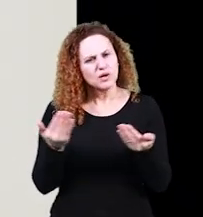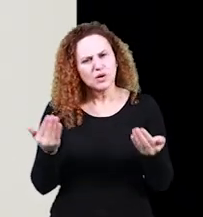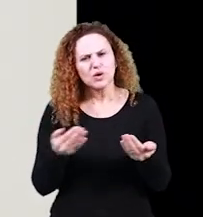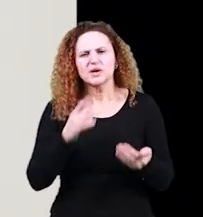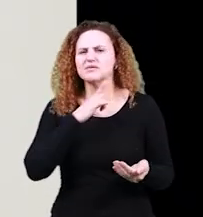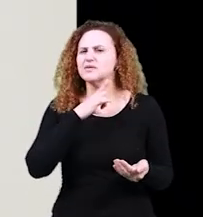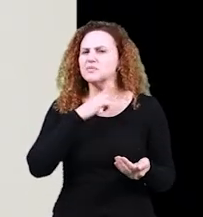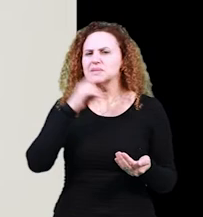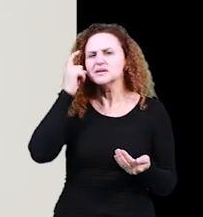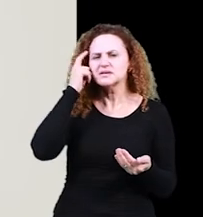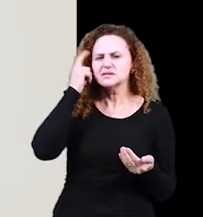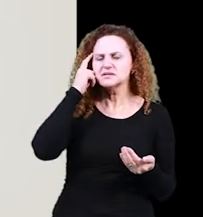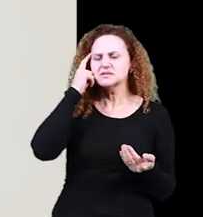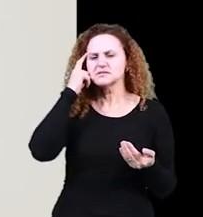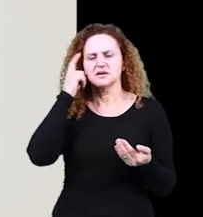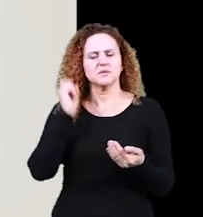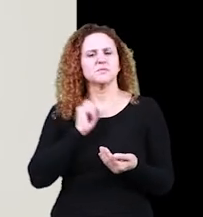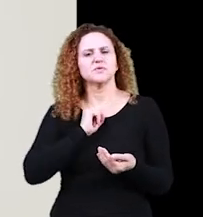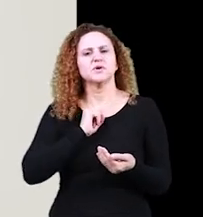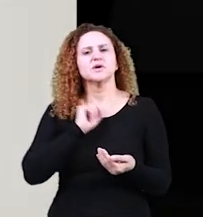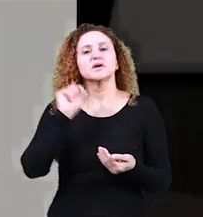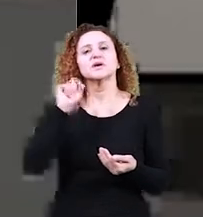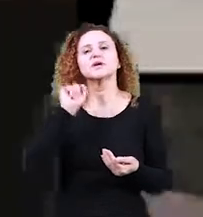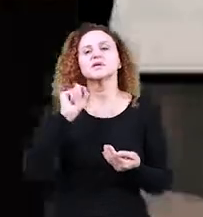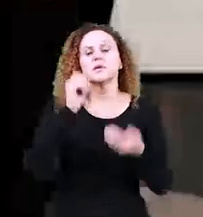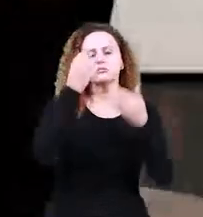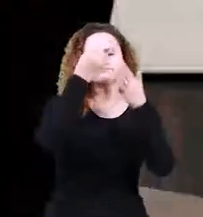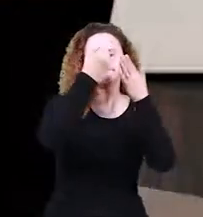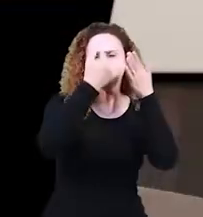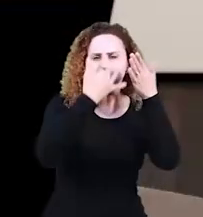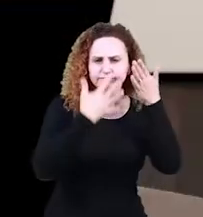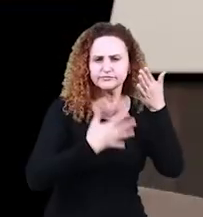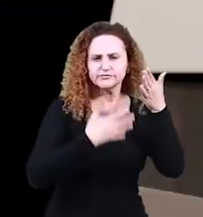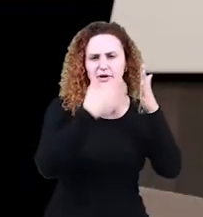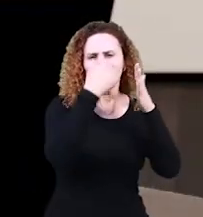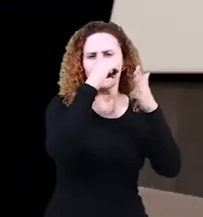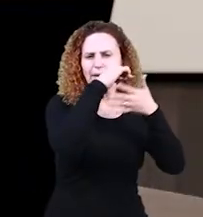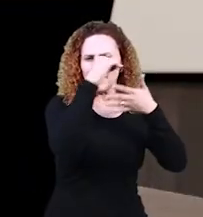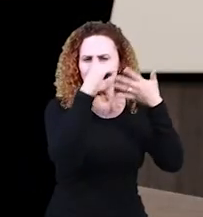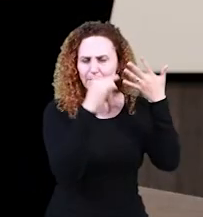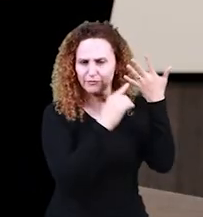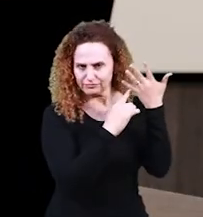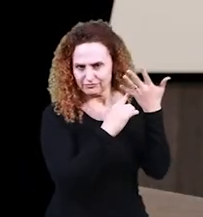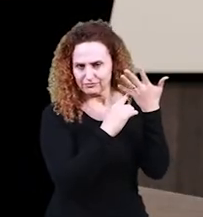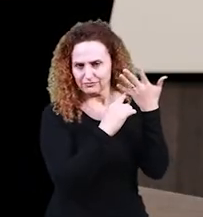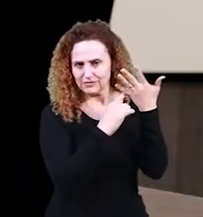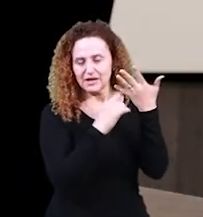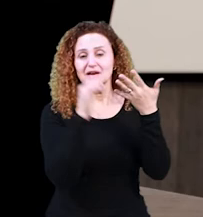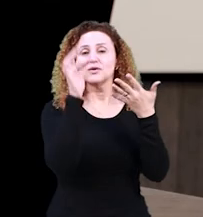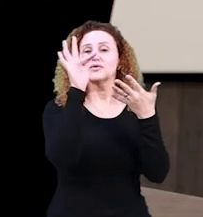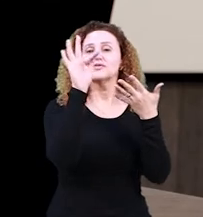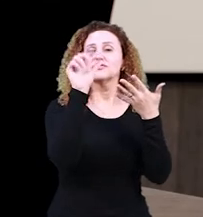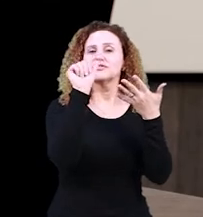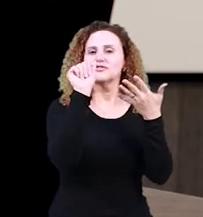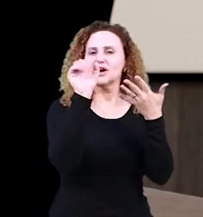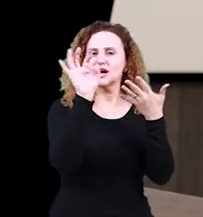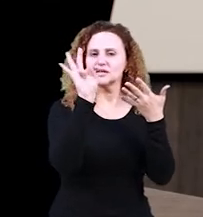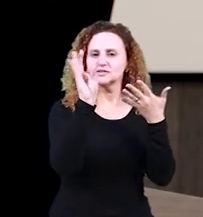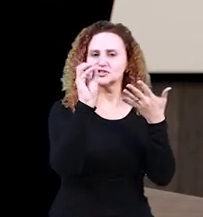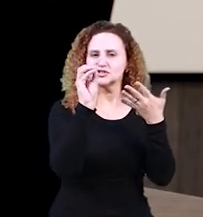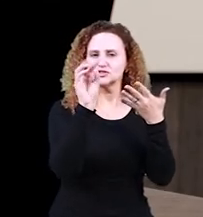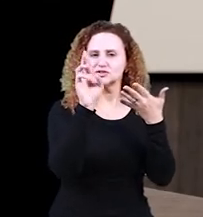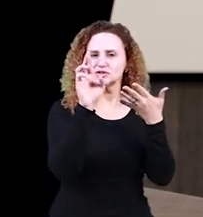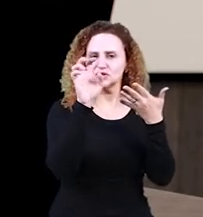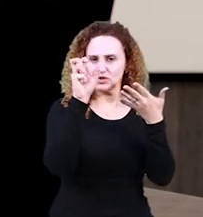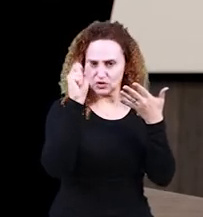porém não são considerados os fatores extralinguísticos O que são os fatores extralinguísticos Vocês verão